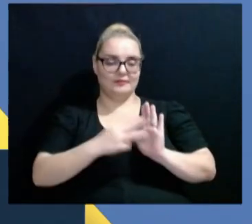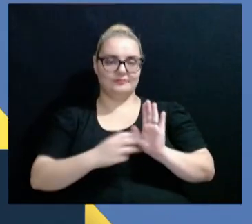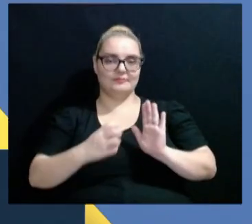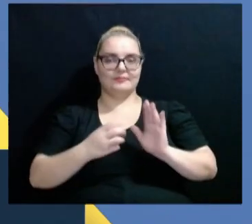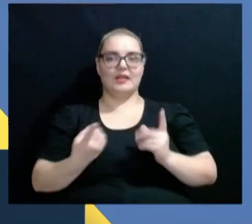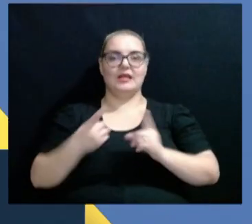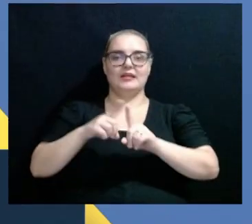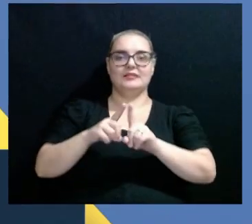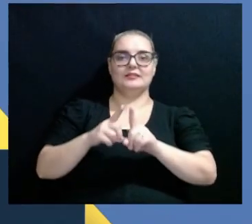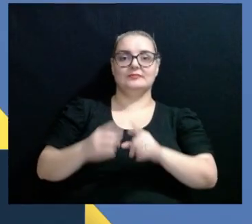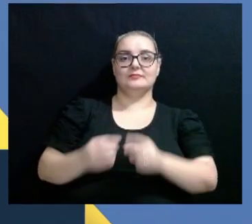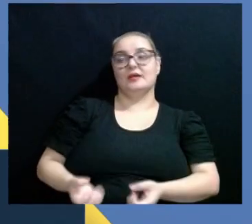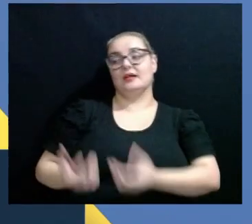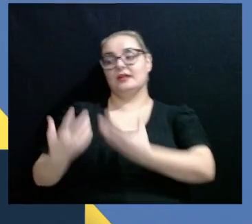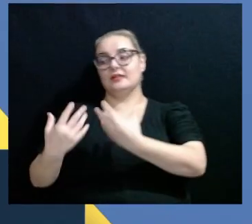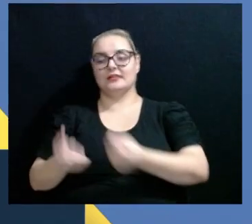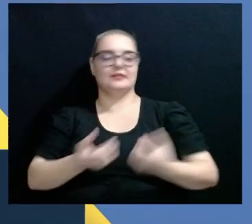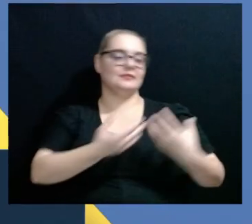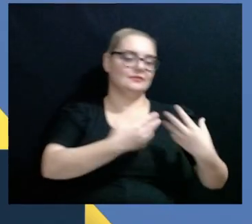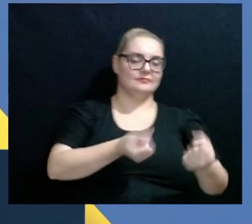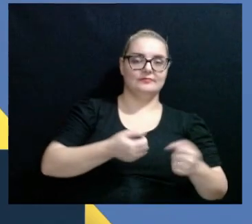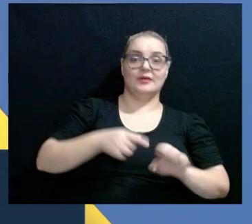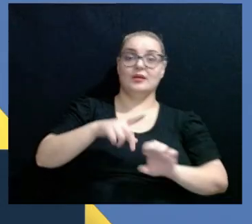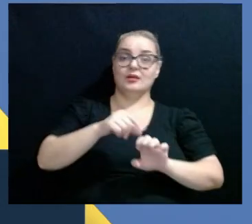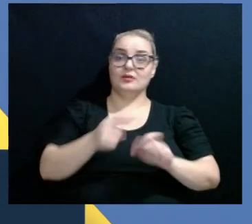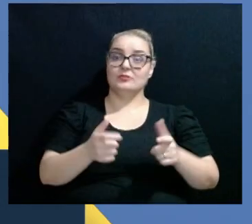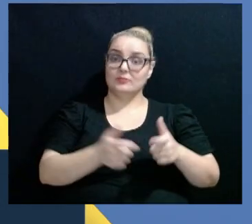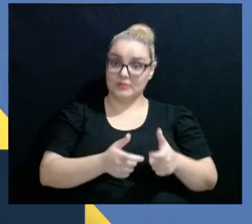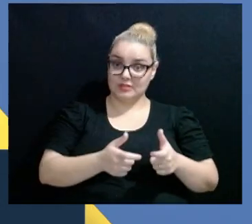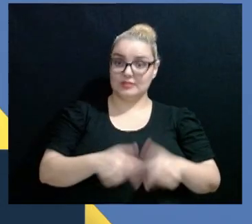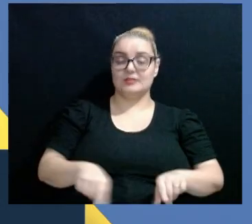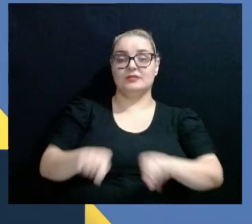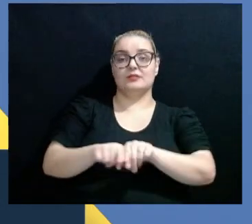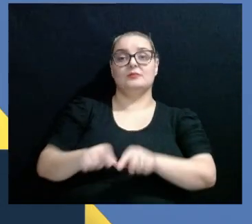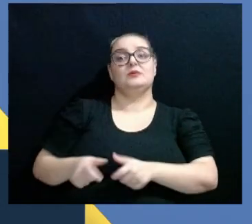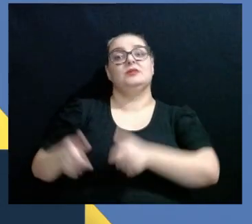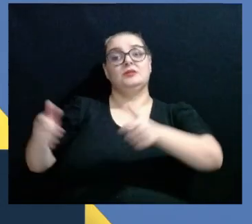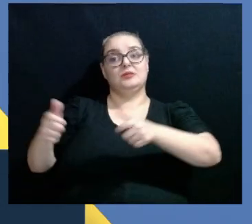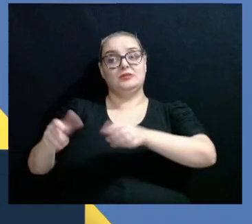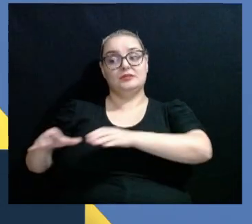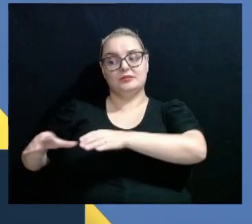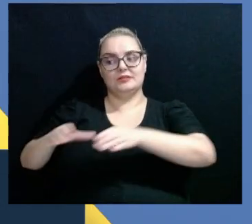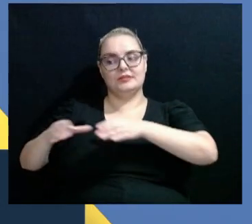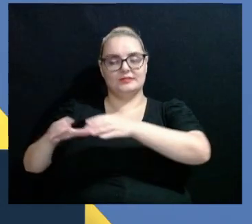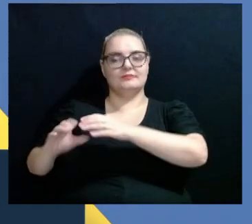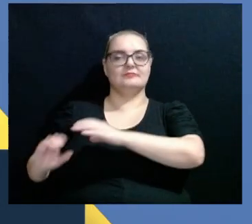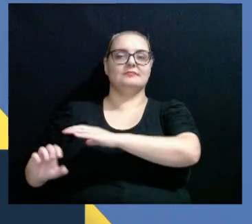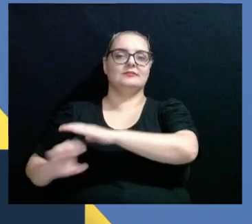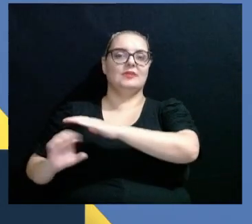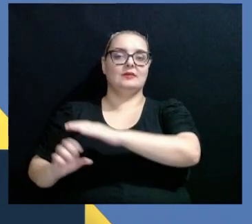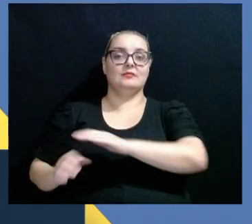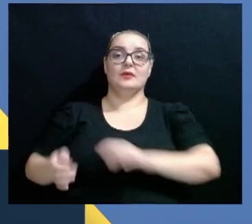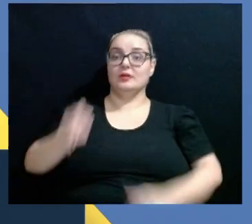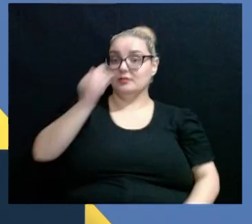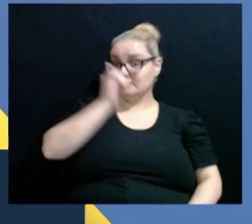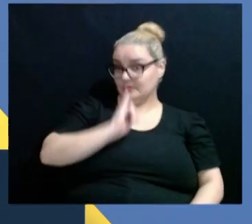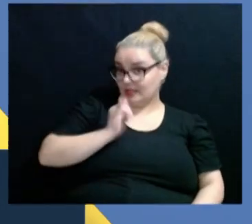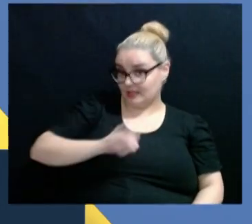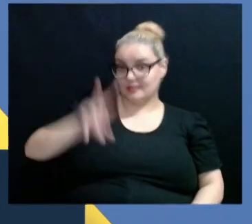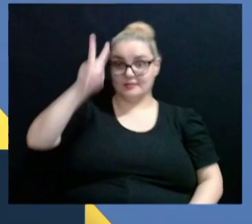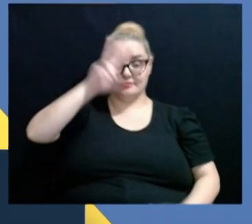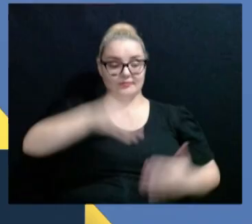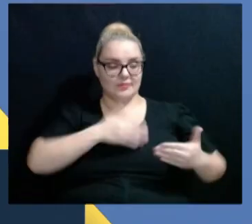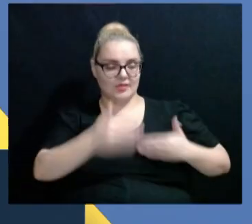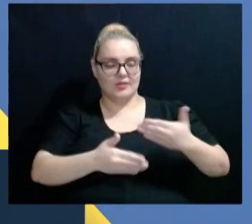da solução para parcerias ganha-ganha entre microempreendedores e grandes corporações, narrando